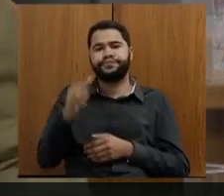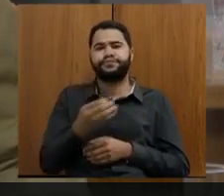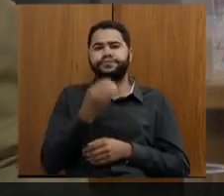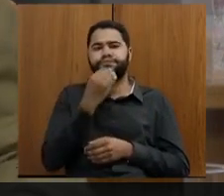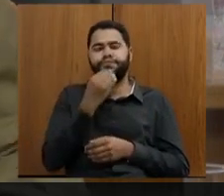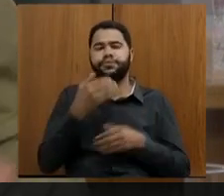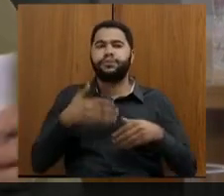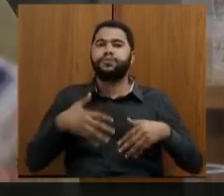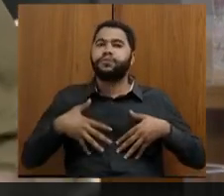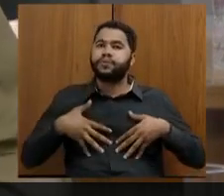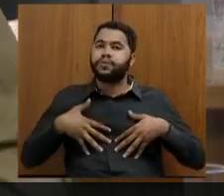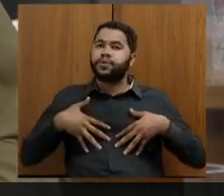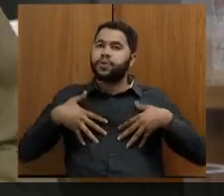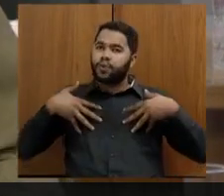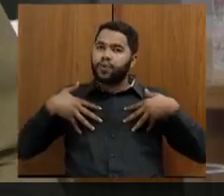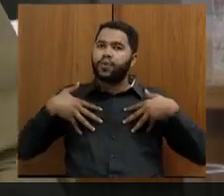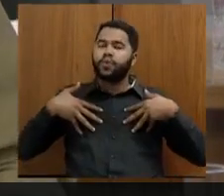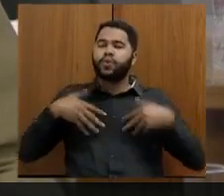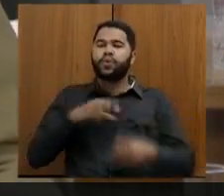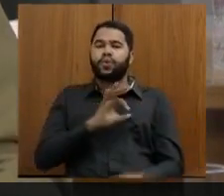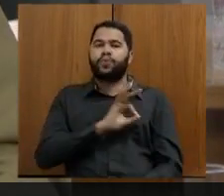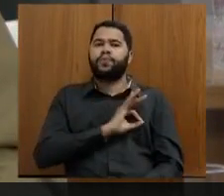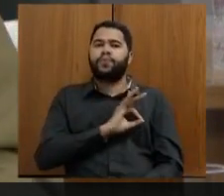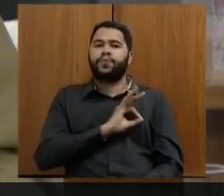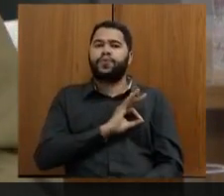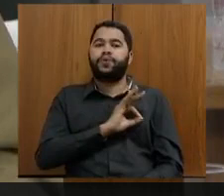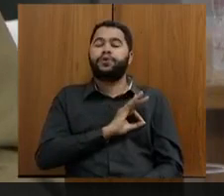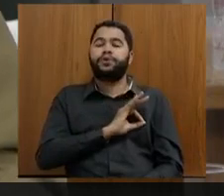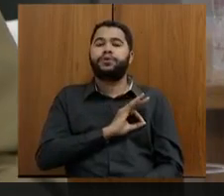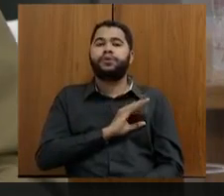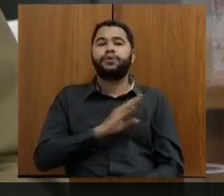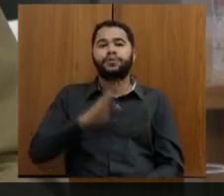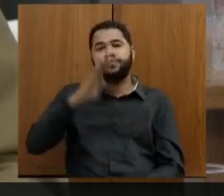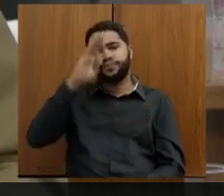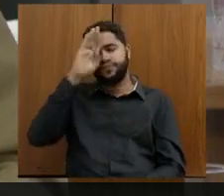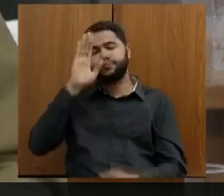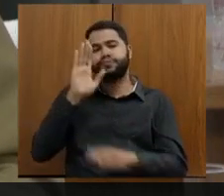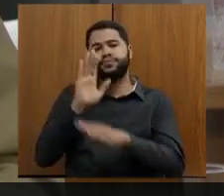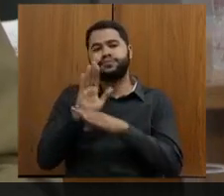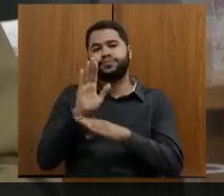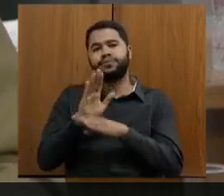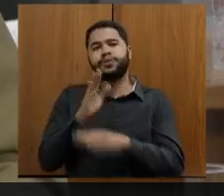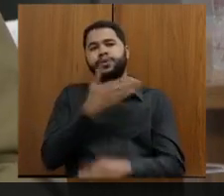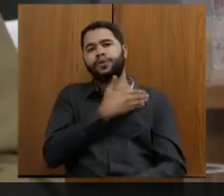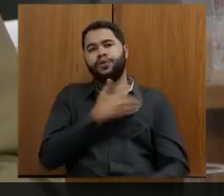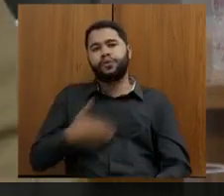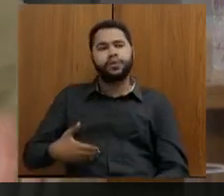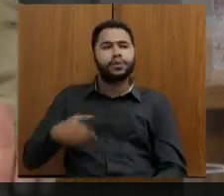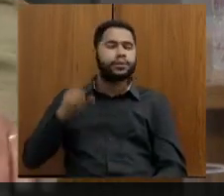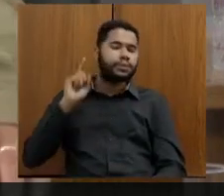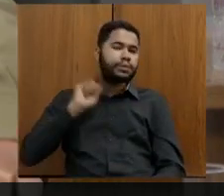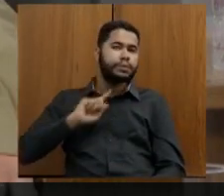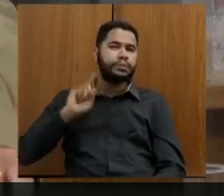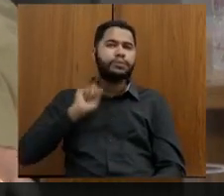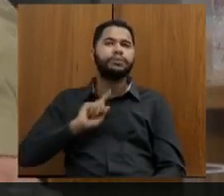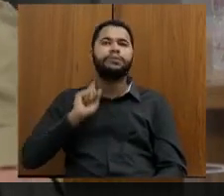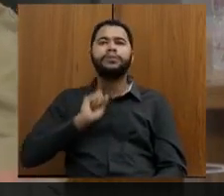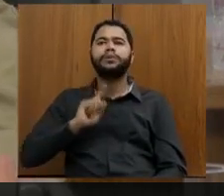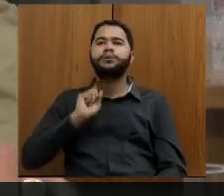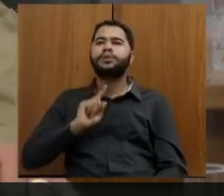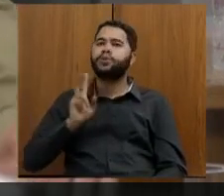e é um orgulho ser um policial militar e ter contribuído para que o Estado de Minas esteja